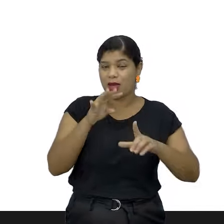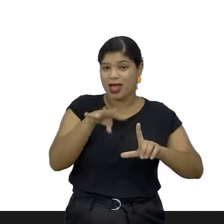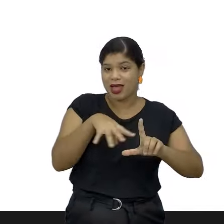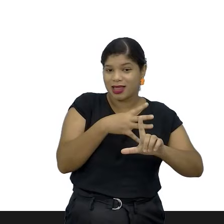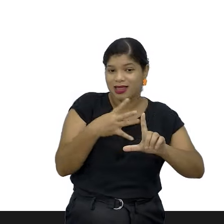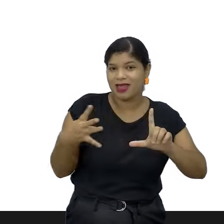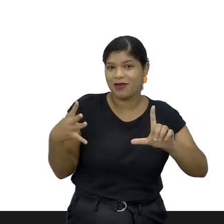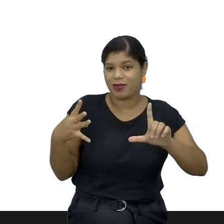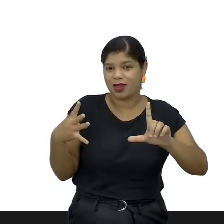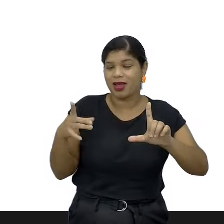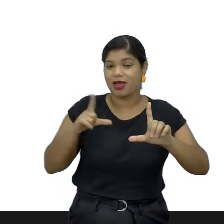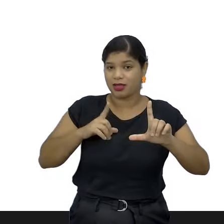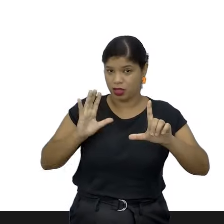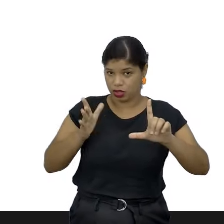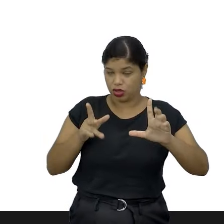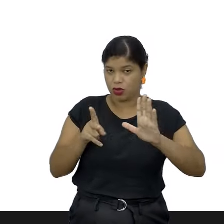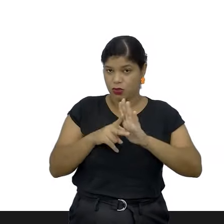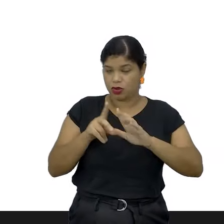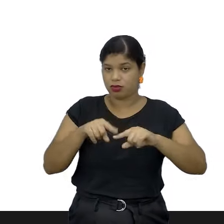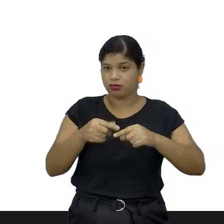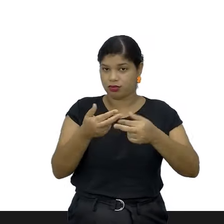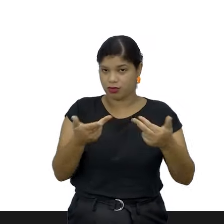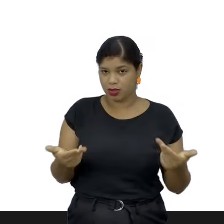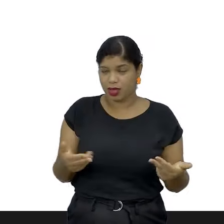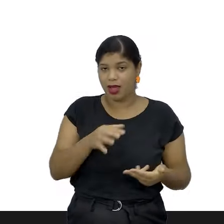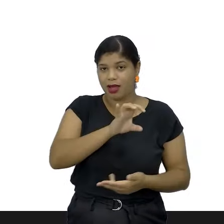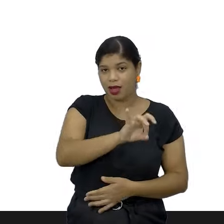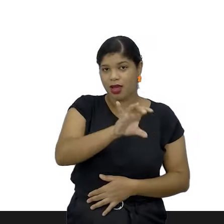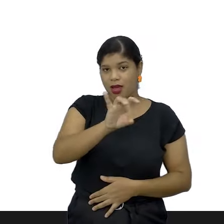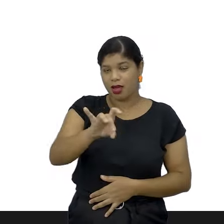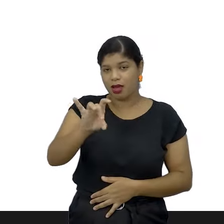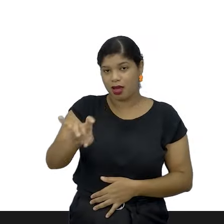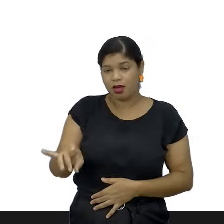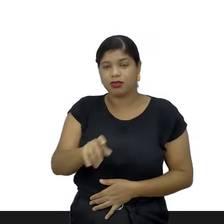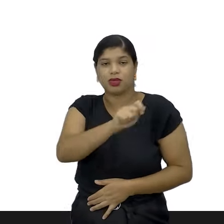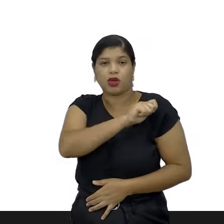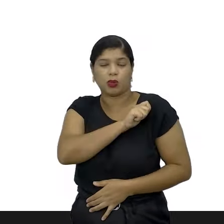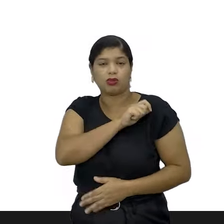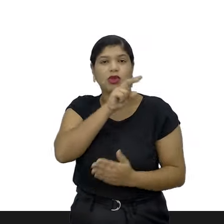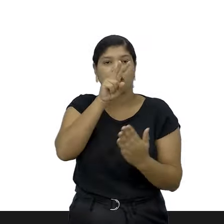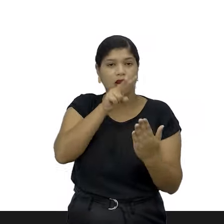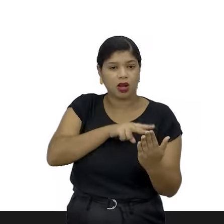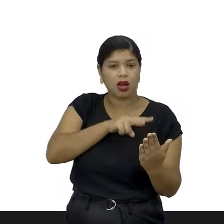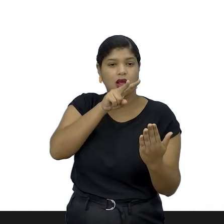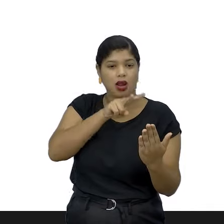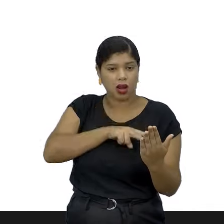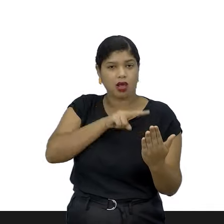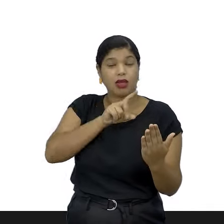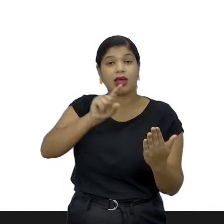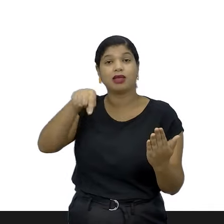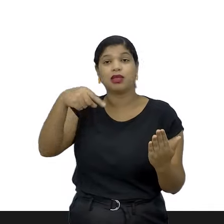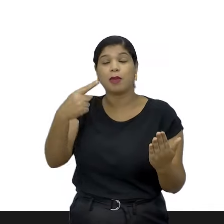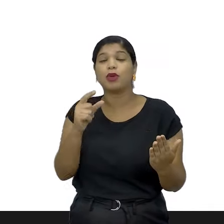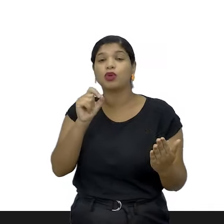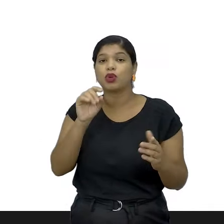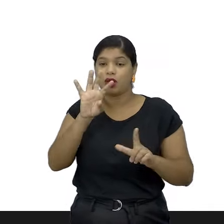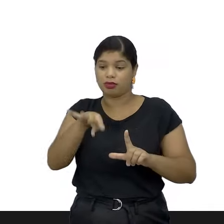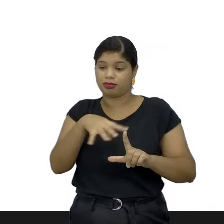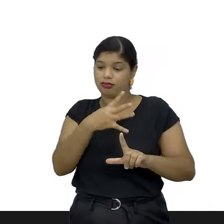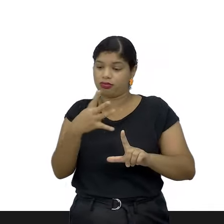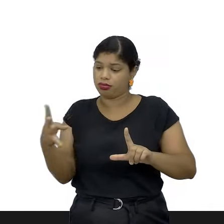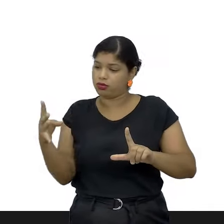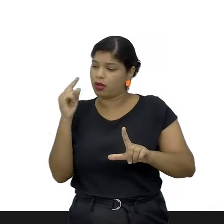para aprender sempre, né? Então, cada estudante vai ler a receita, olhando, né, para as rubricas que compõem